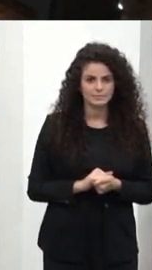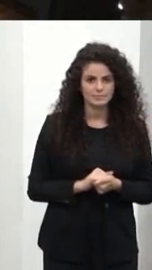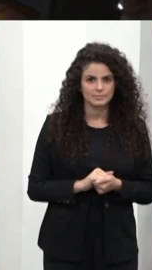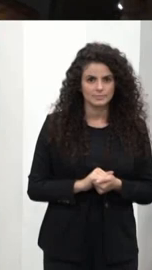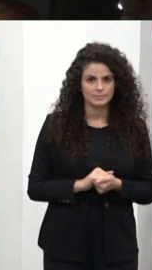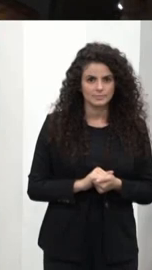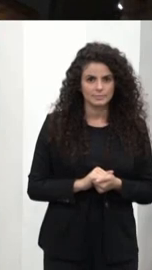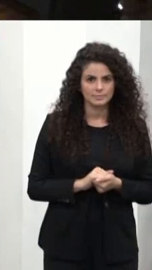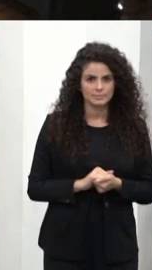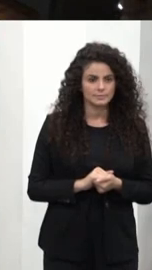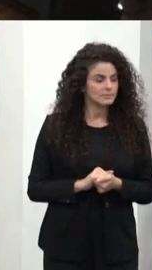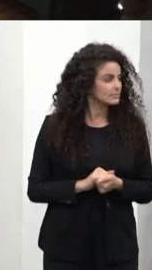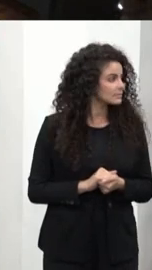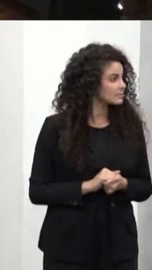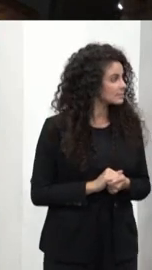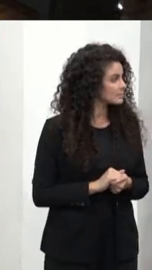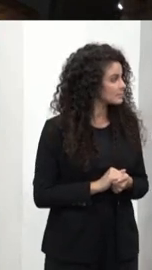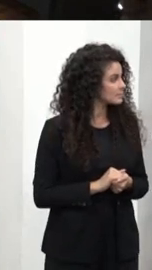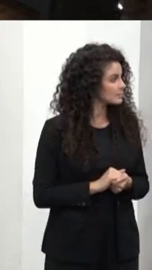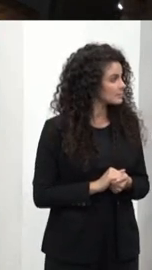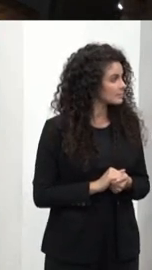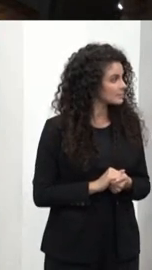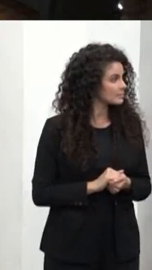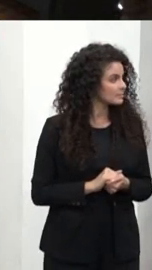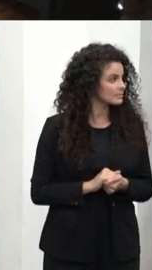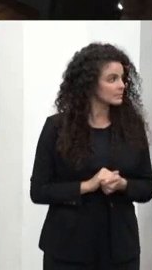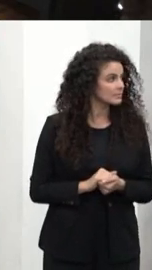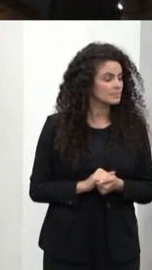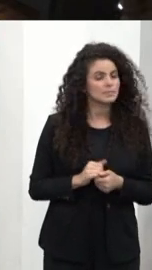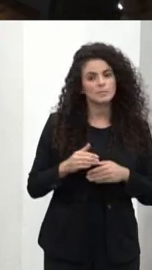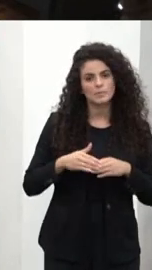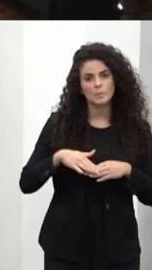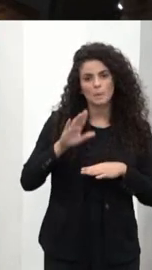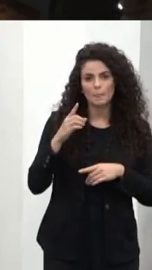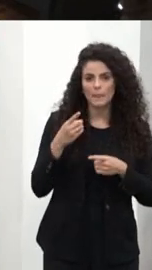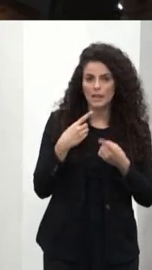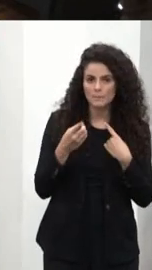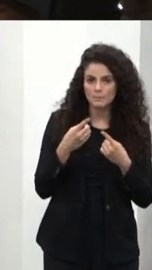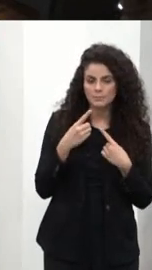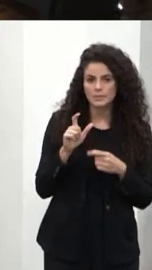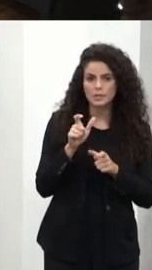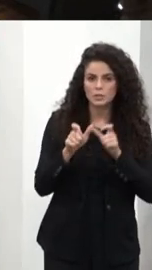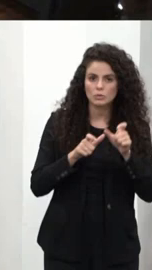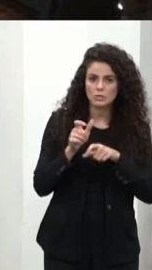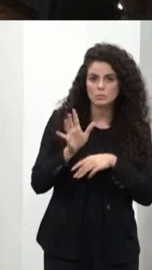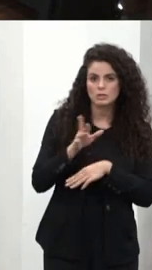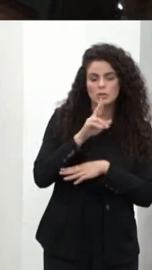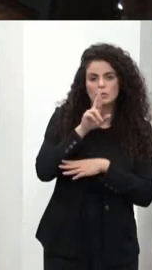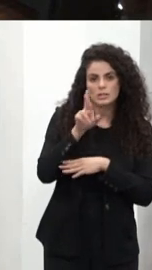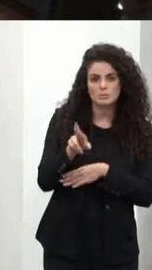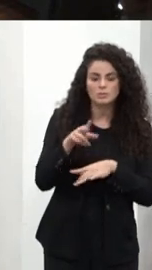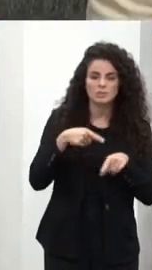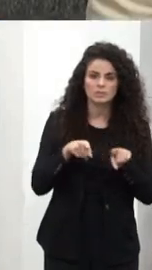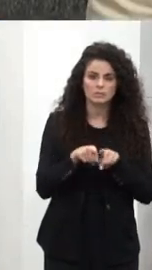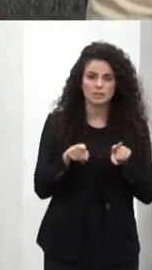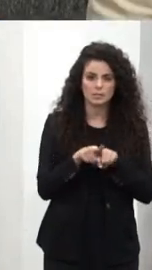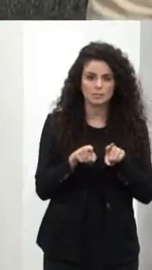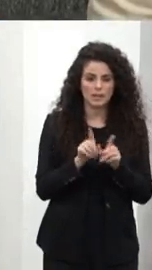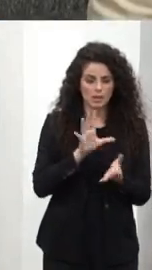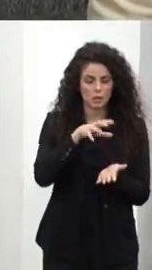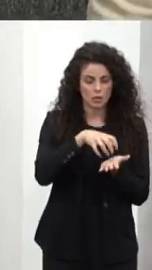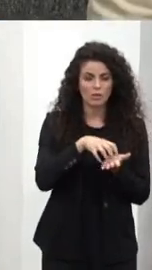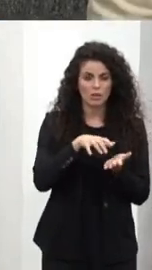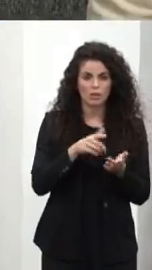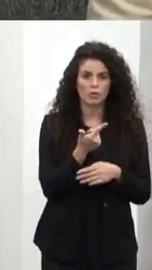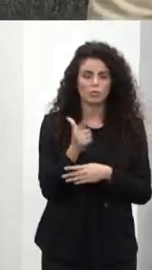não acho que foram considerações né mais o debate questão dos Games já tá colocada definição local em vários